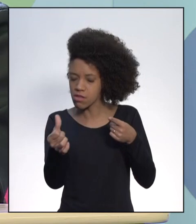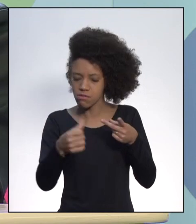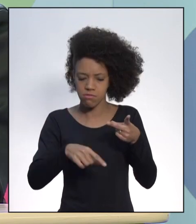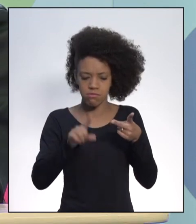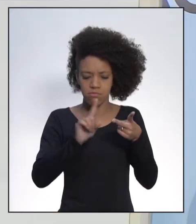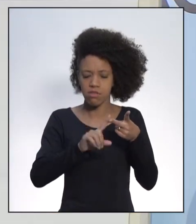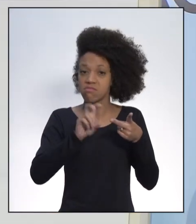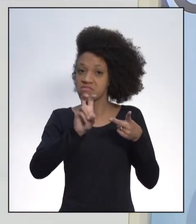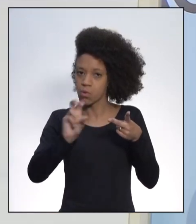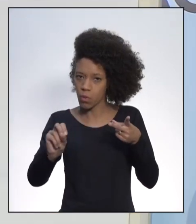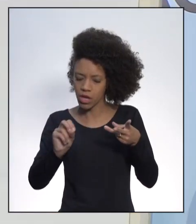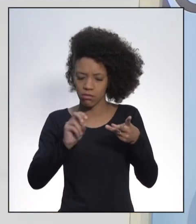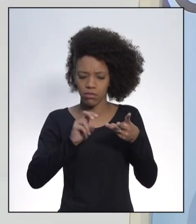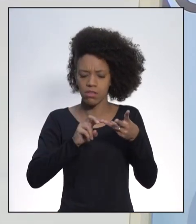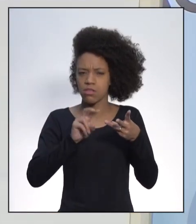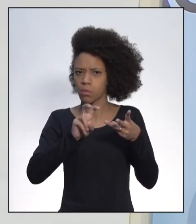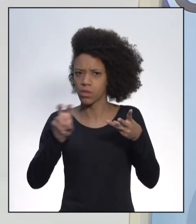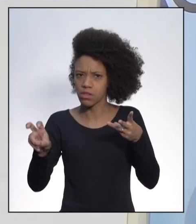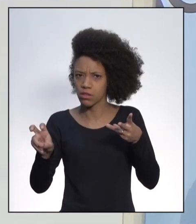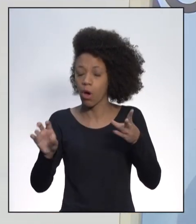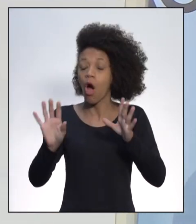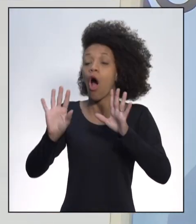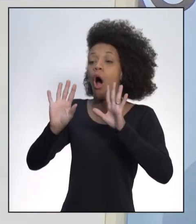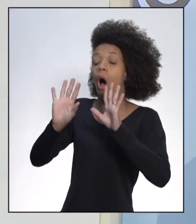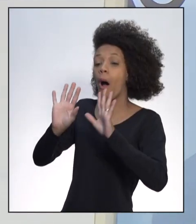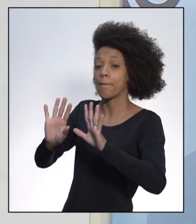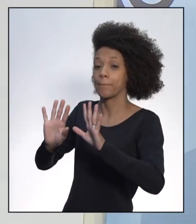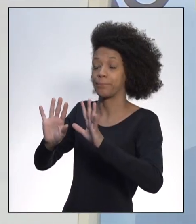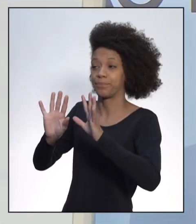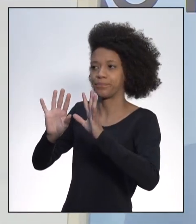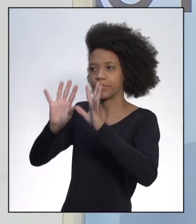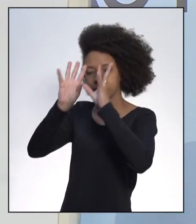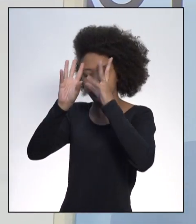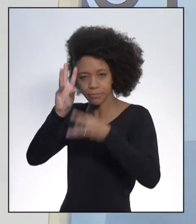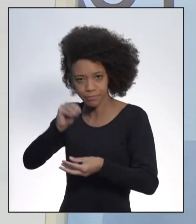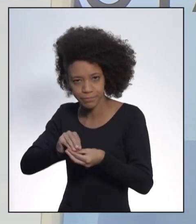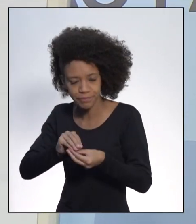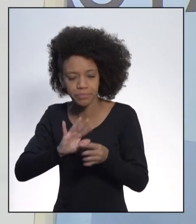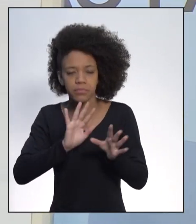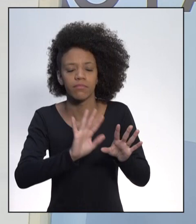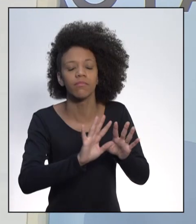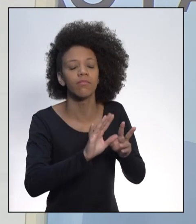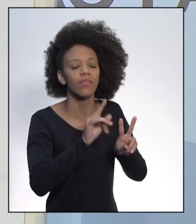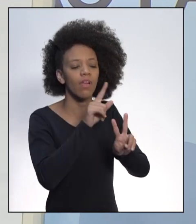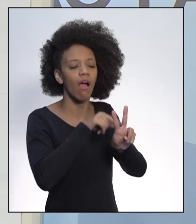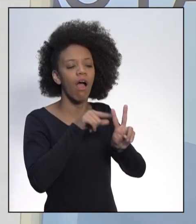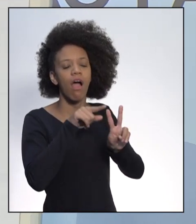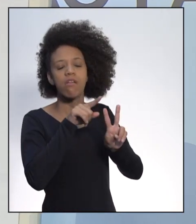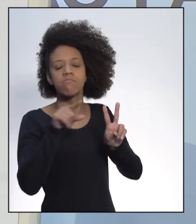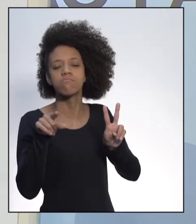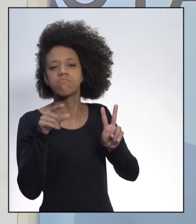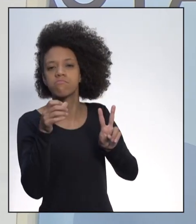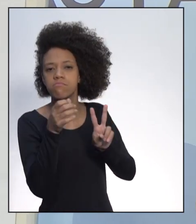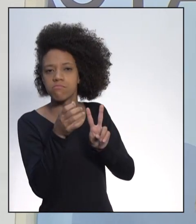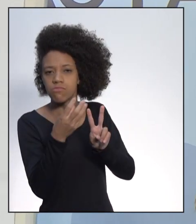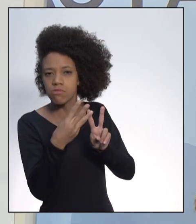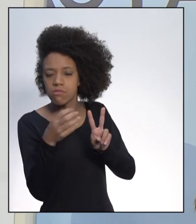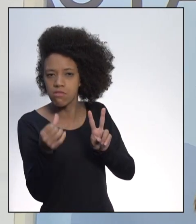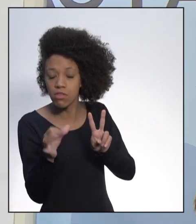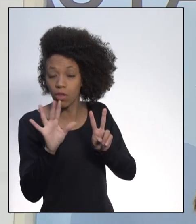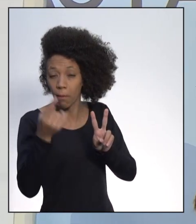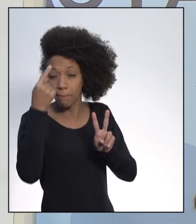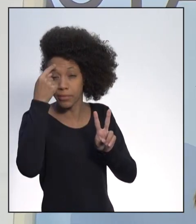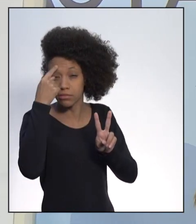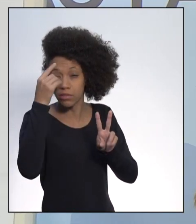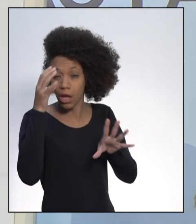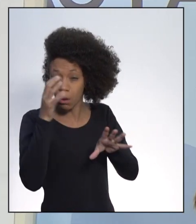55. Tá, vamos lá, vamos para a resolução. Vamos pensar na A primeiro, né? A raiz de 36. Vamos pensar num número que multiplicado por ele